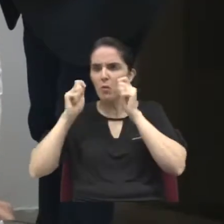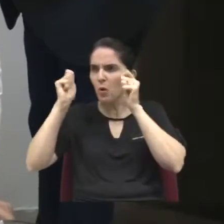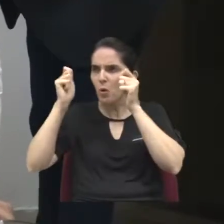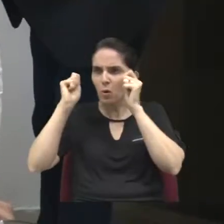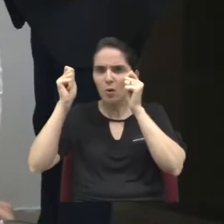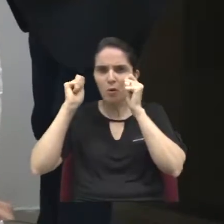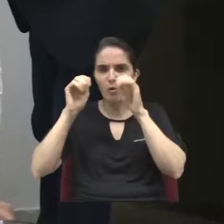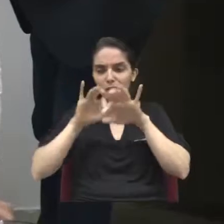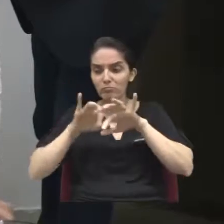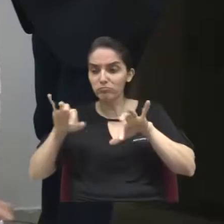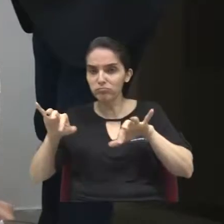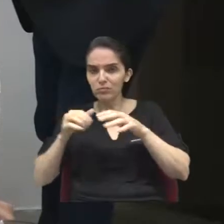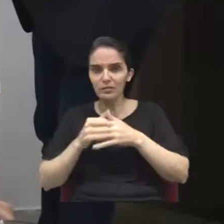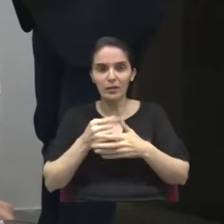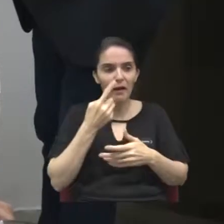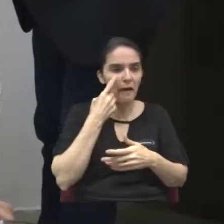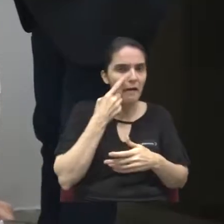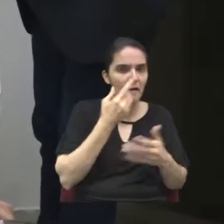esses jovens